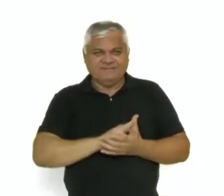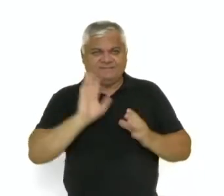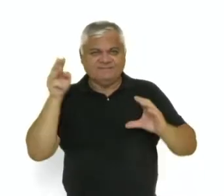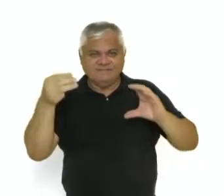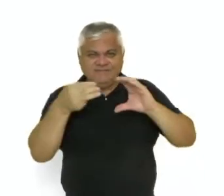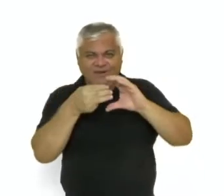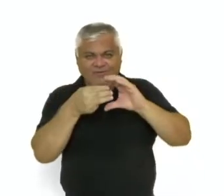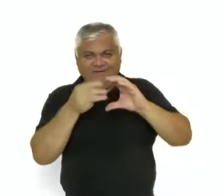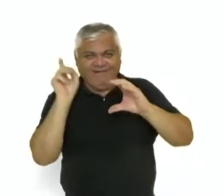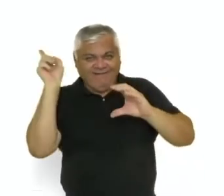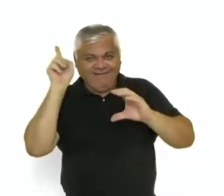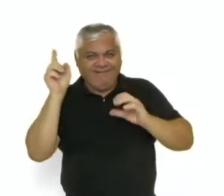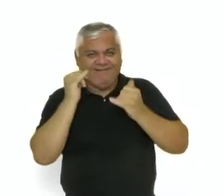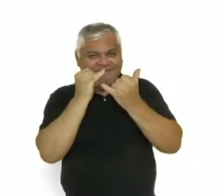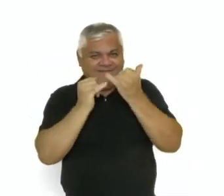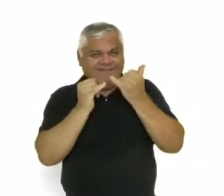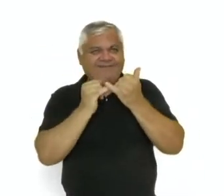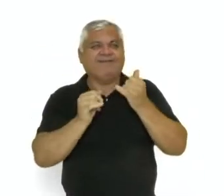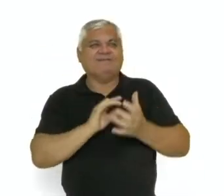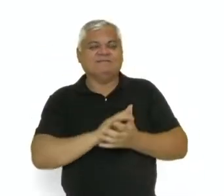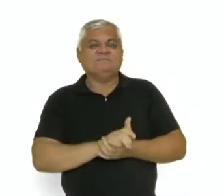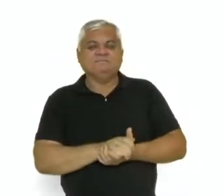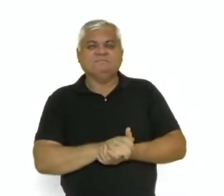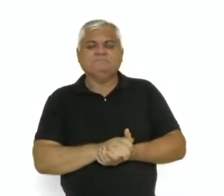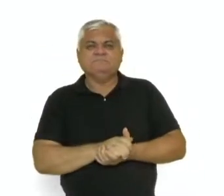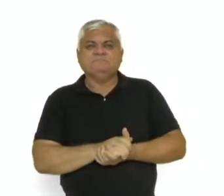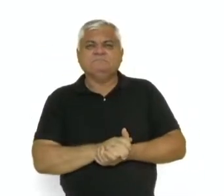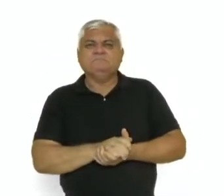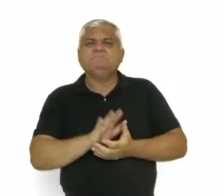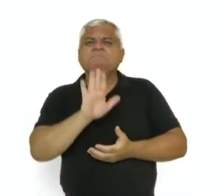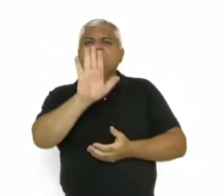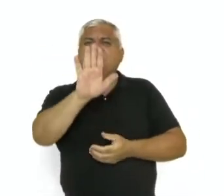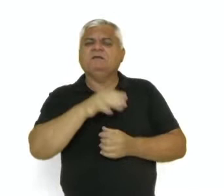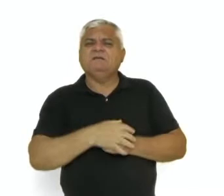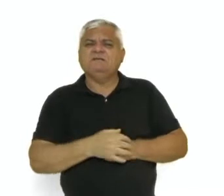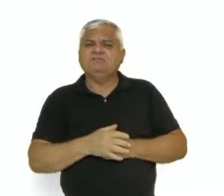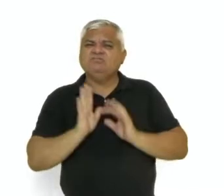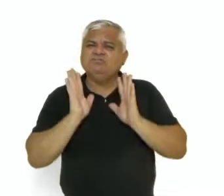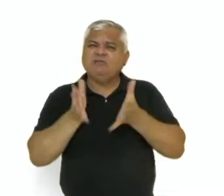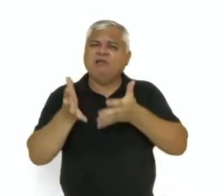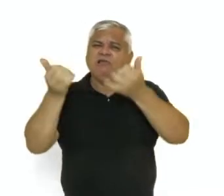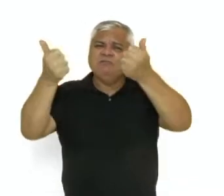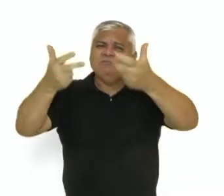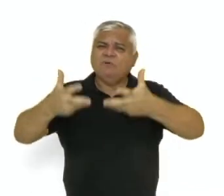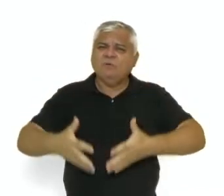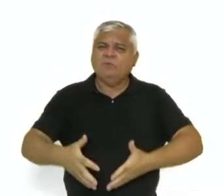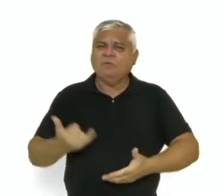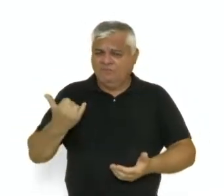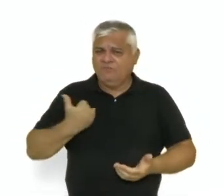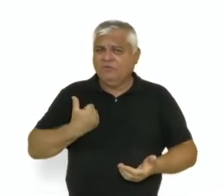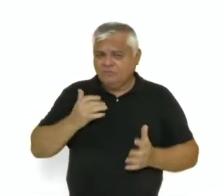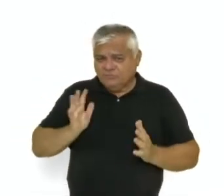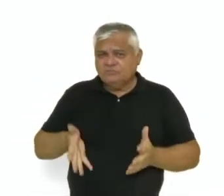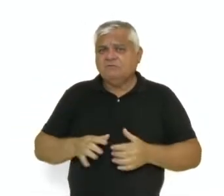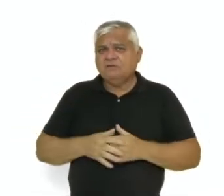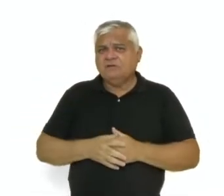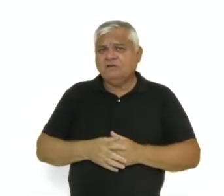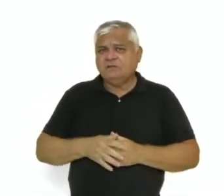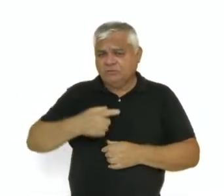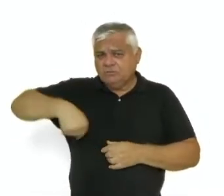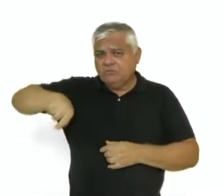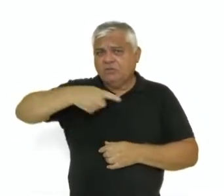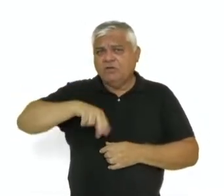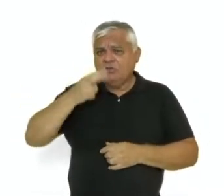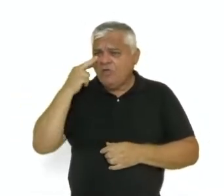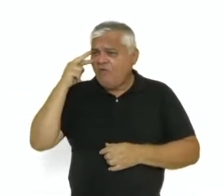uma imagem semelhante a essa aqui? Mas professora, você acabou de falar aí para mim que nós não podemos